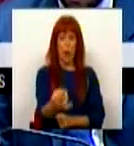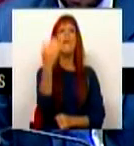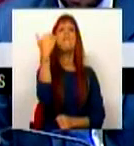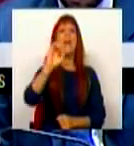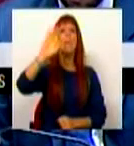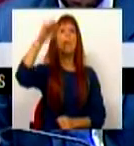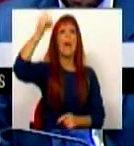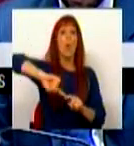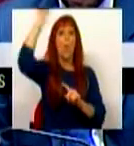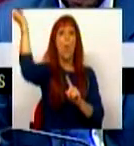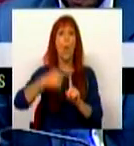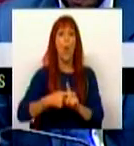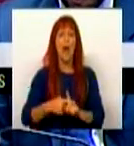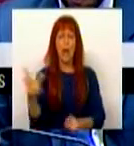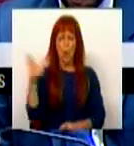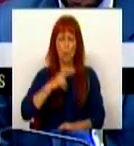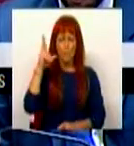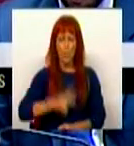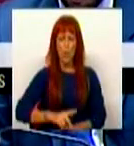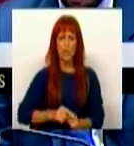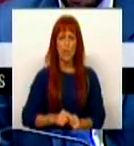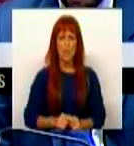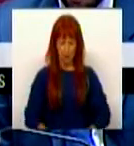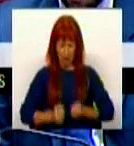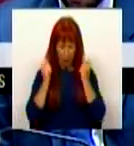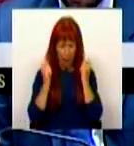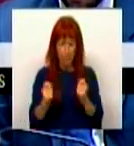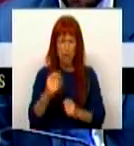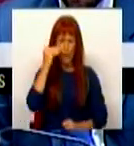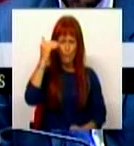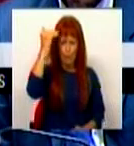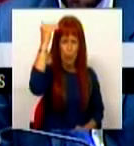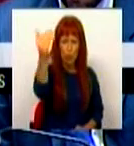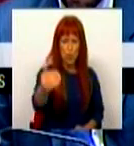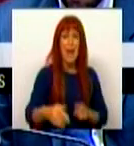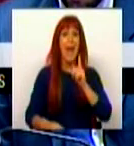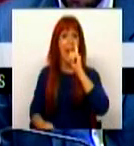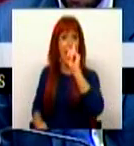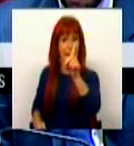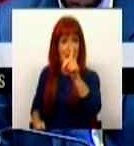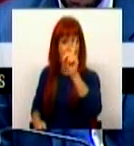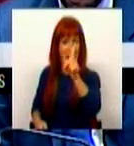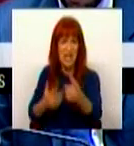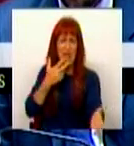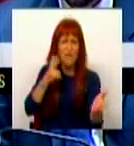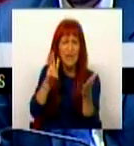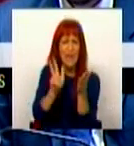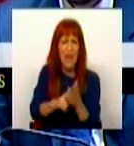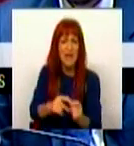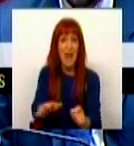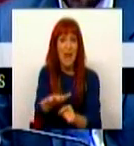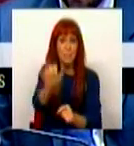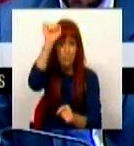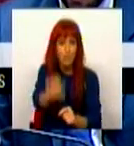o primeiro ano em que Portugal aposta no futuro. Essa é que é a verdadeira